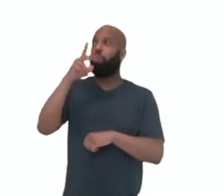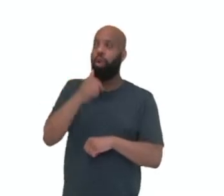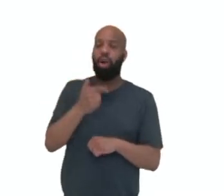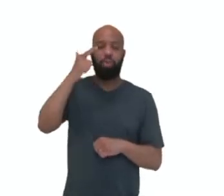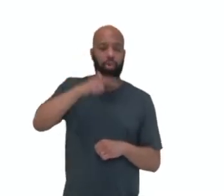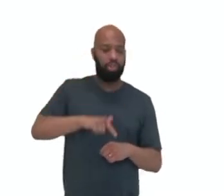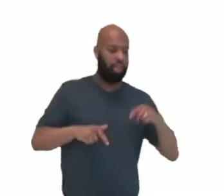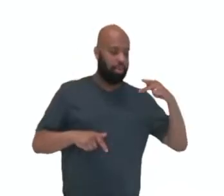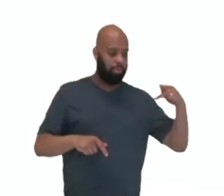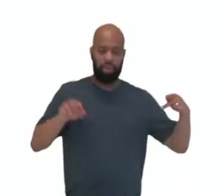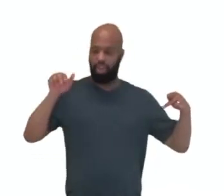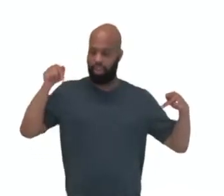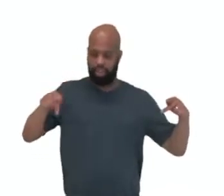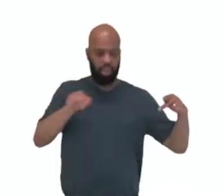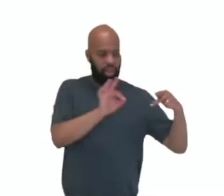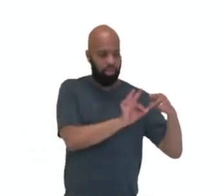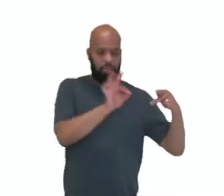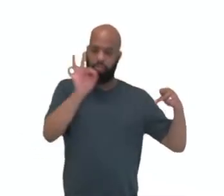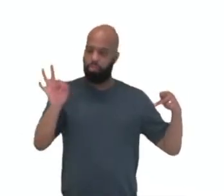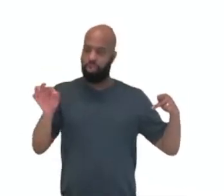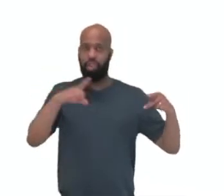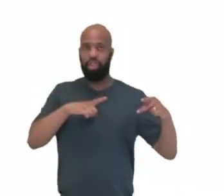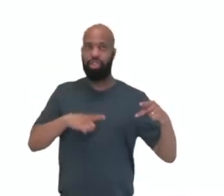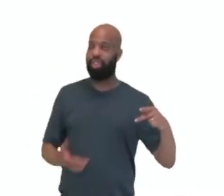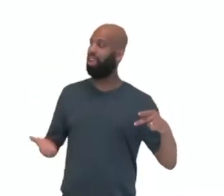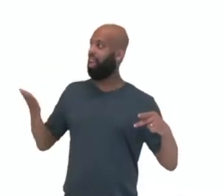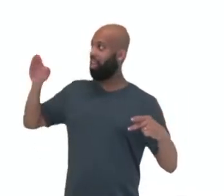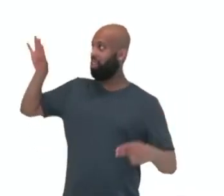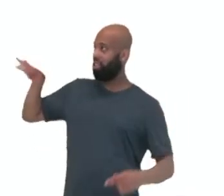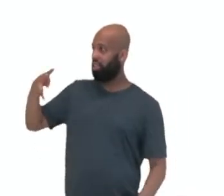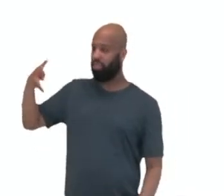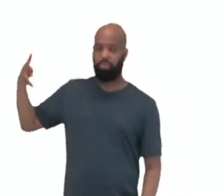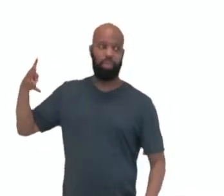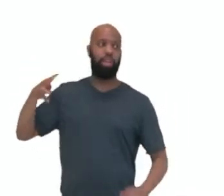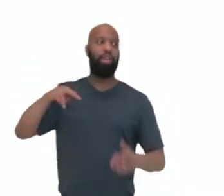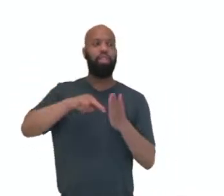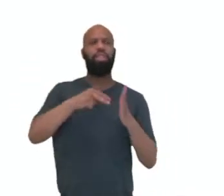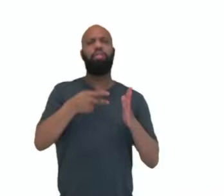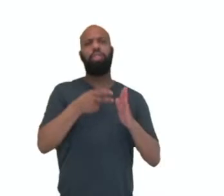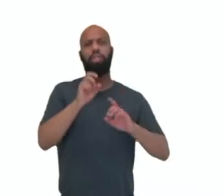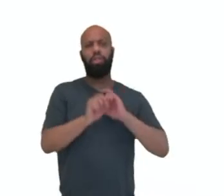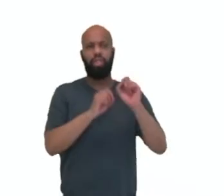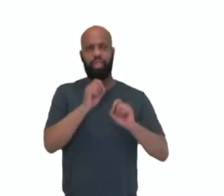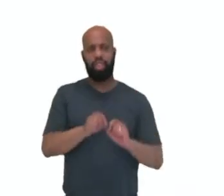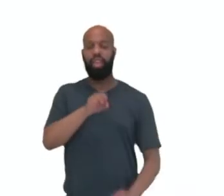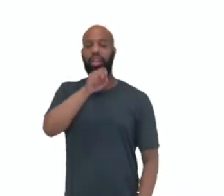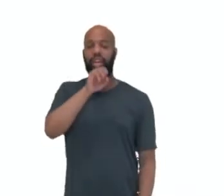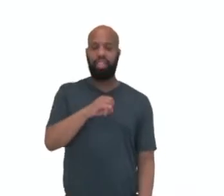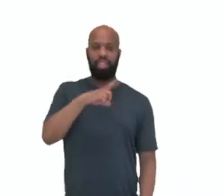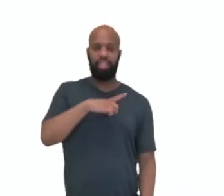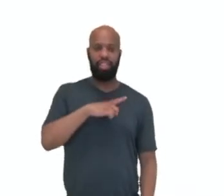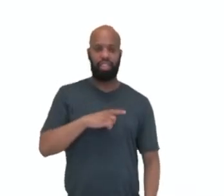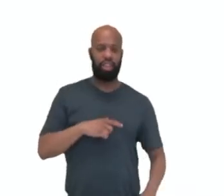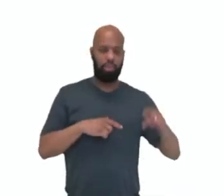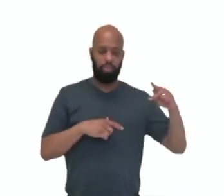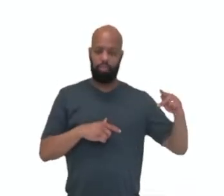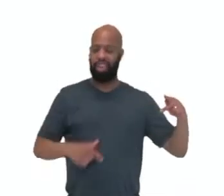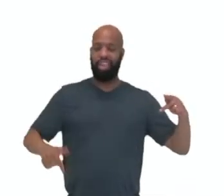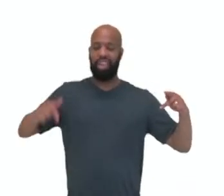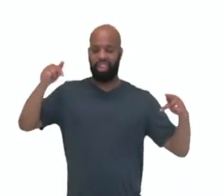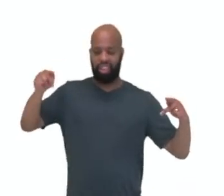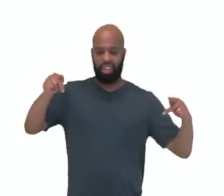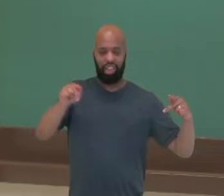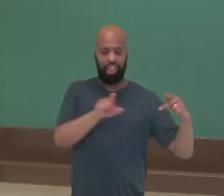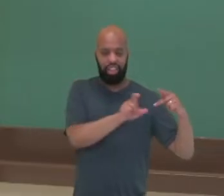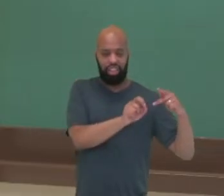deslocamento estão indicados na tabela. Então, observe, quando essa formiga ela se